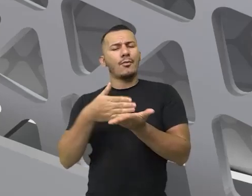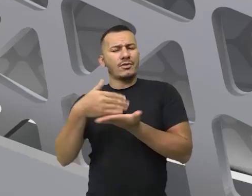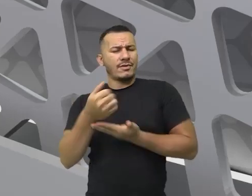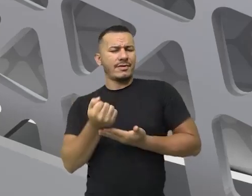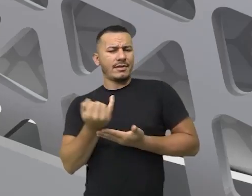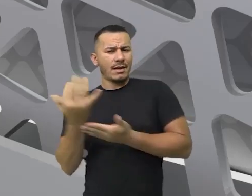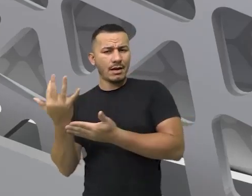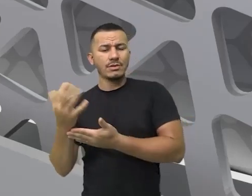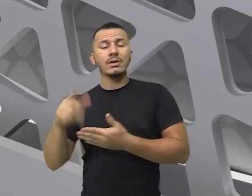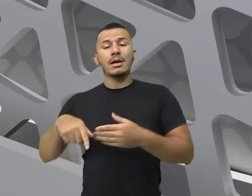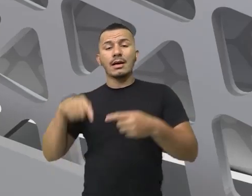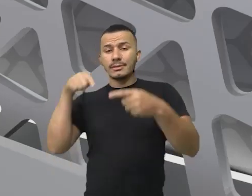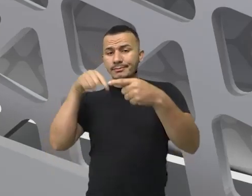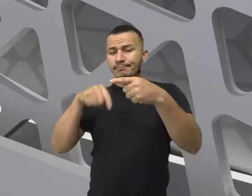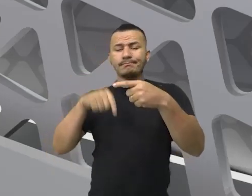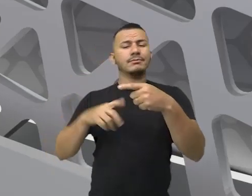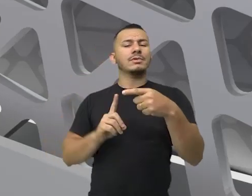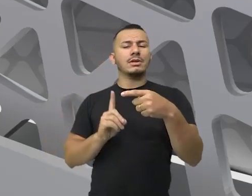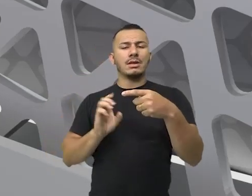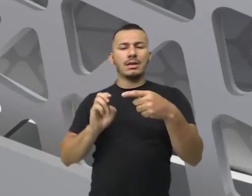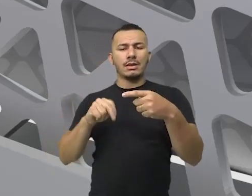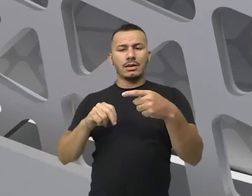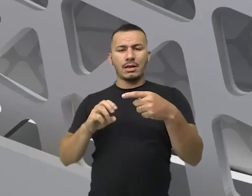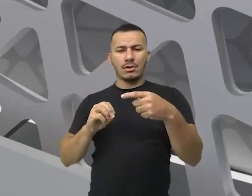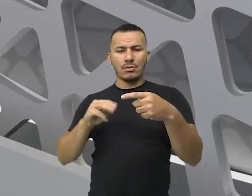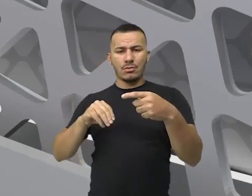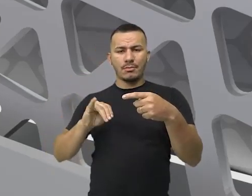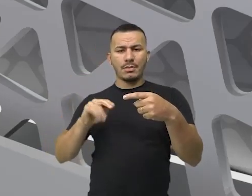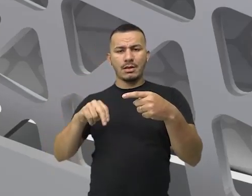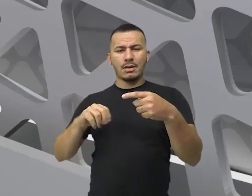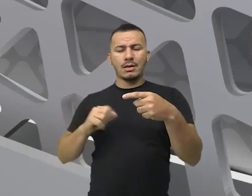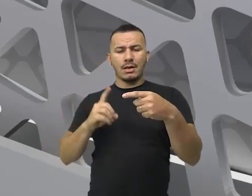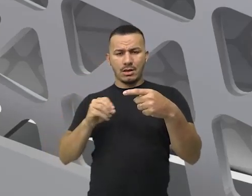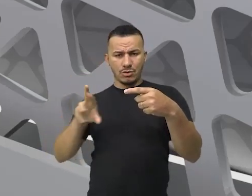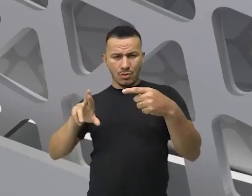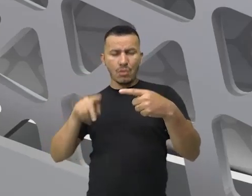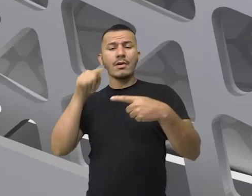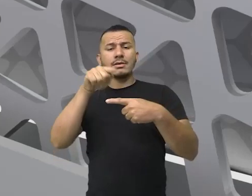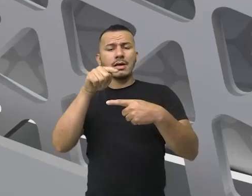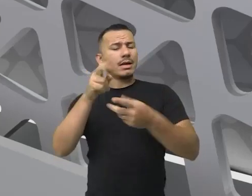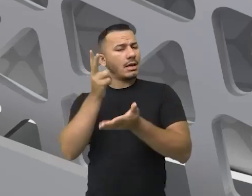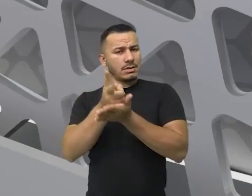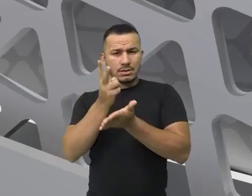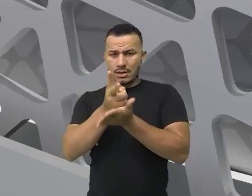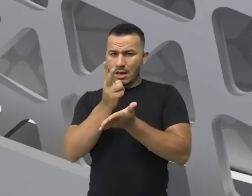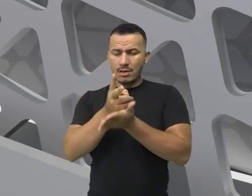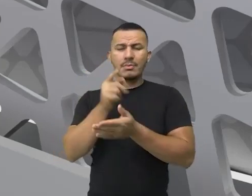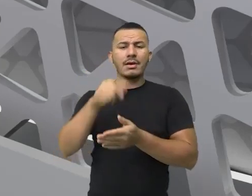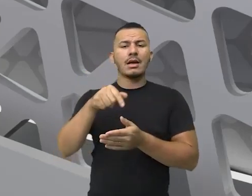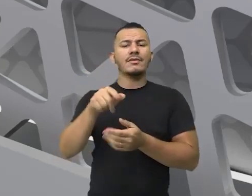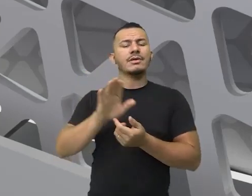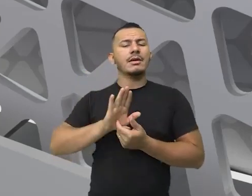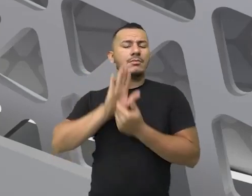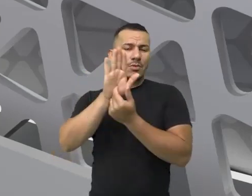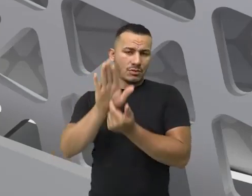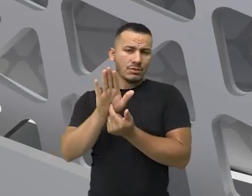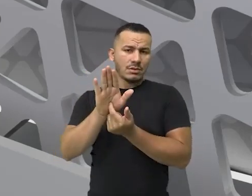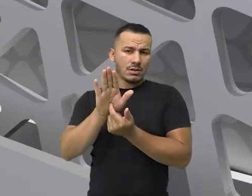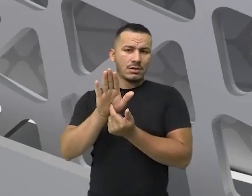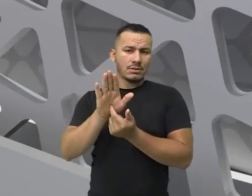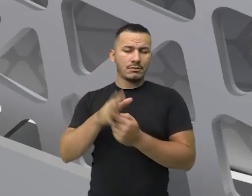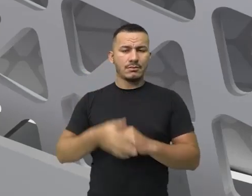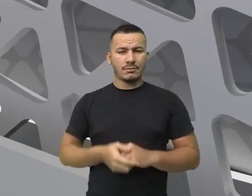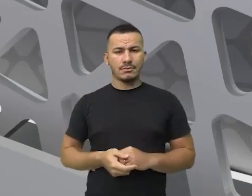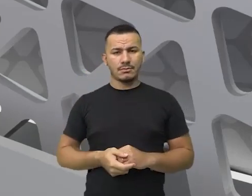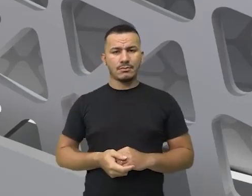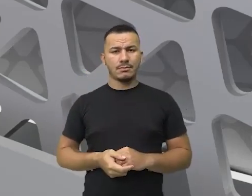Isso sempre, tá legal? E o numerador vai ser sempre aquela parte que nós queremos representar do